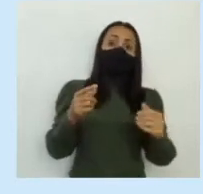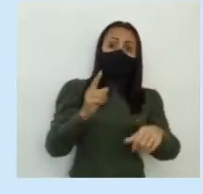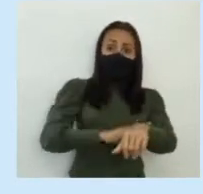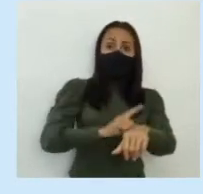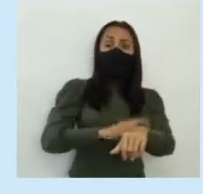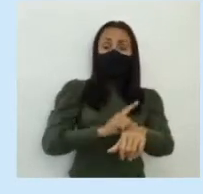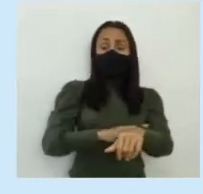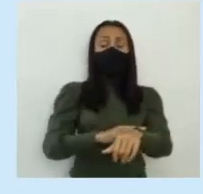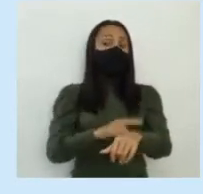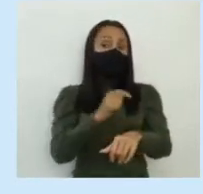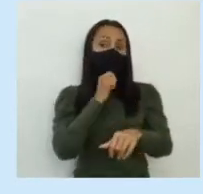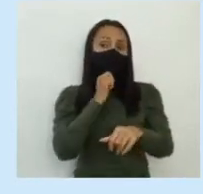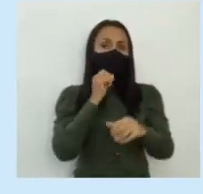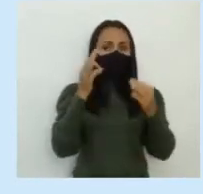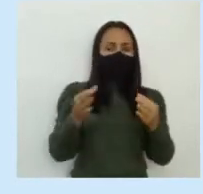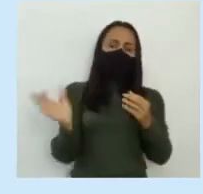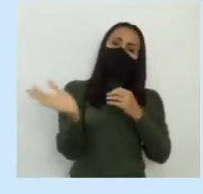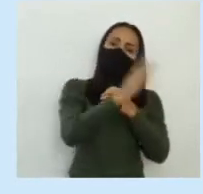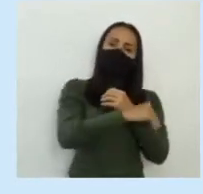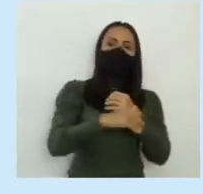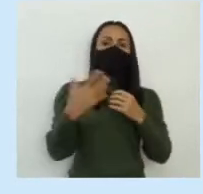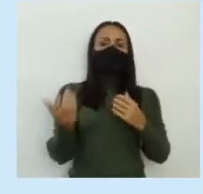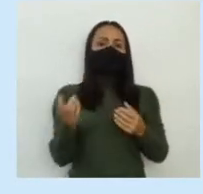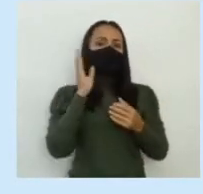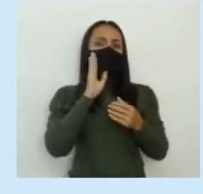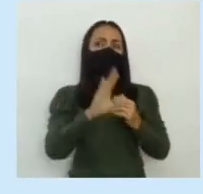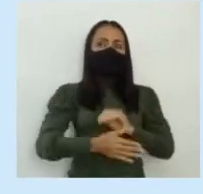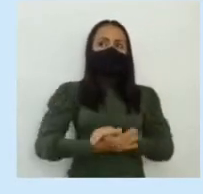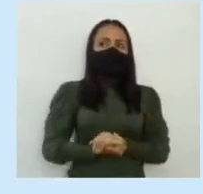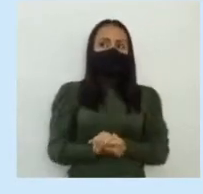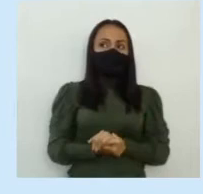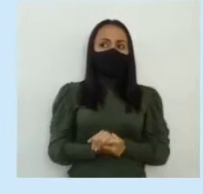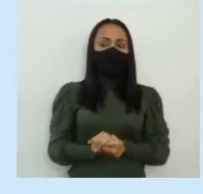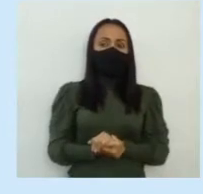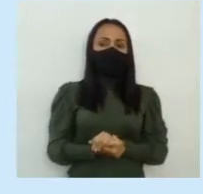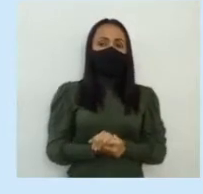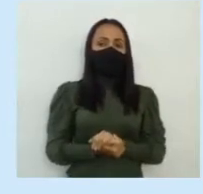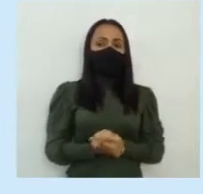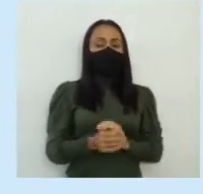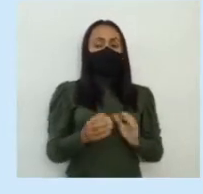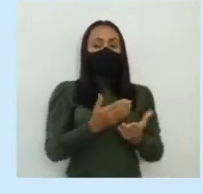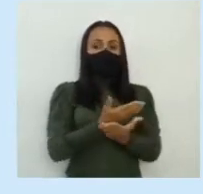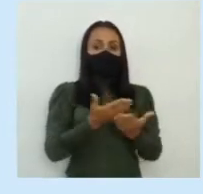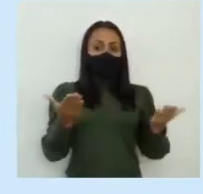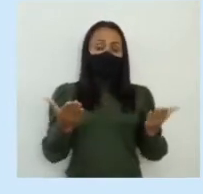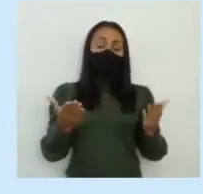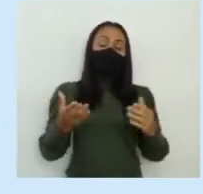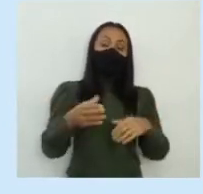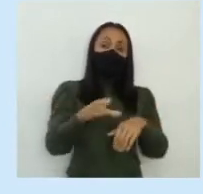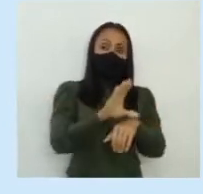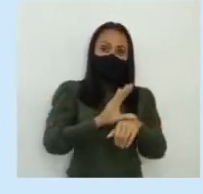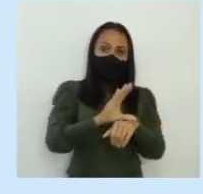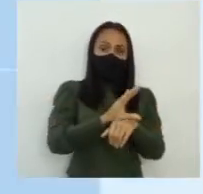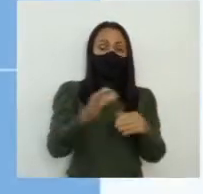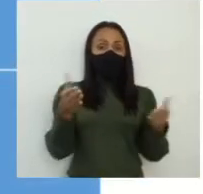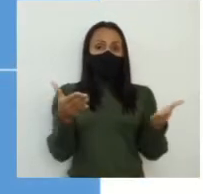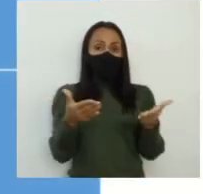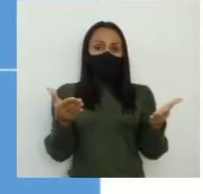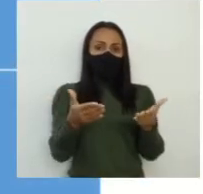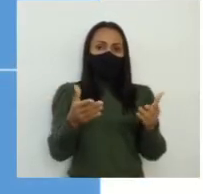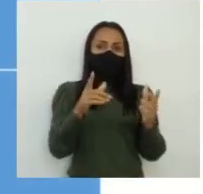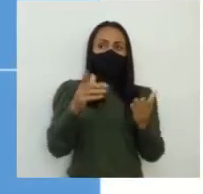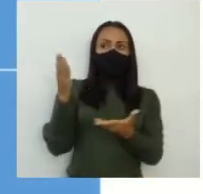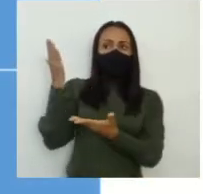bem atento, certo? Vem comigo que vai ser bem legal. Então, nesta competência, acompanha no